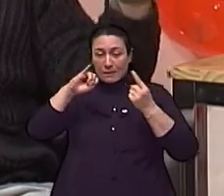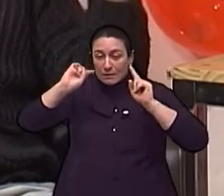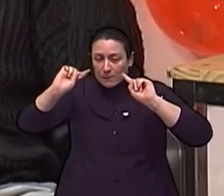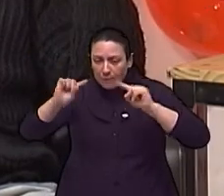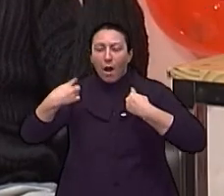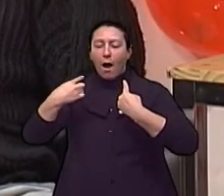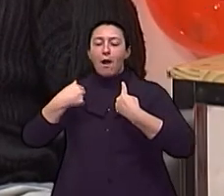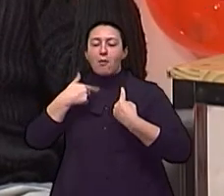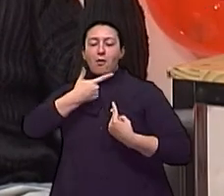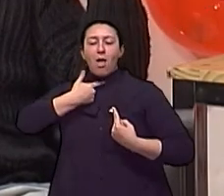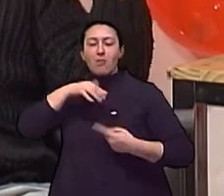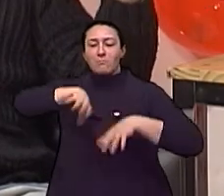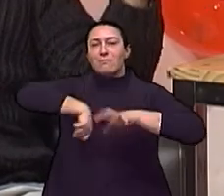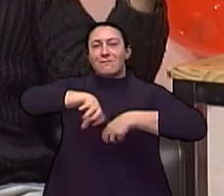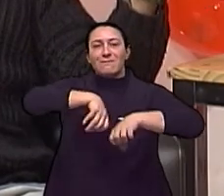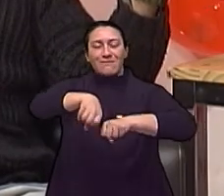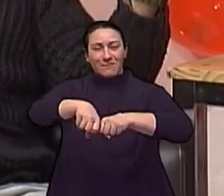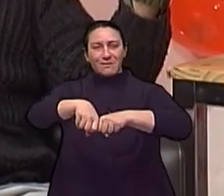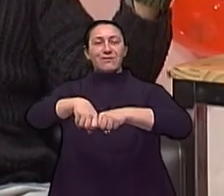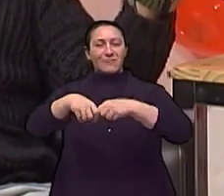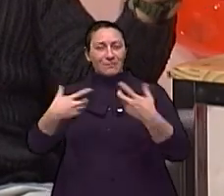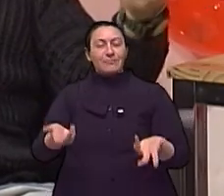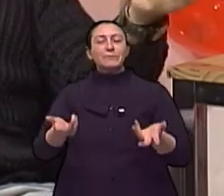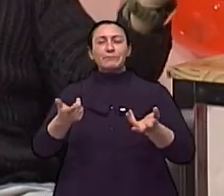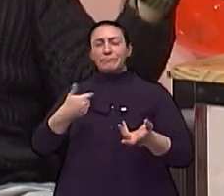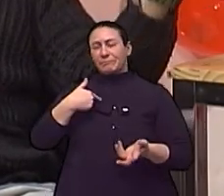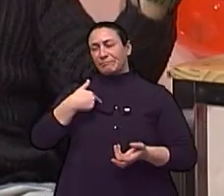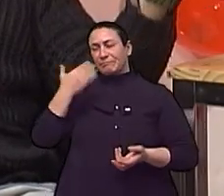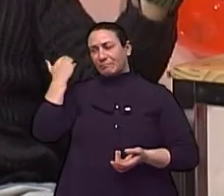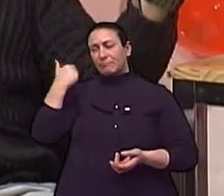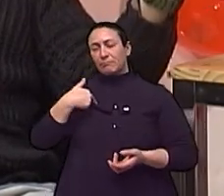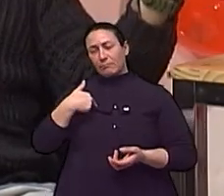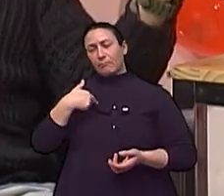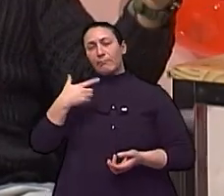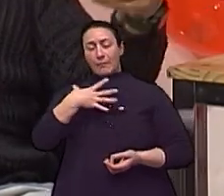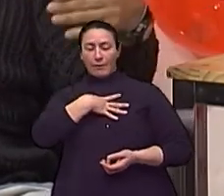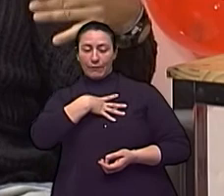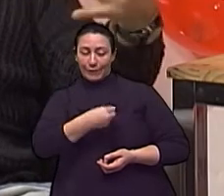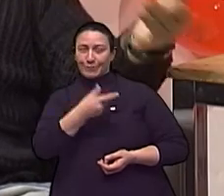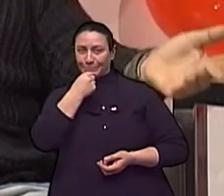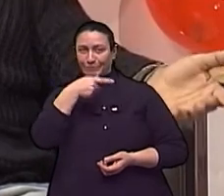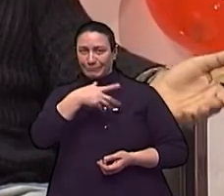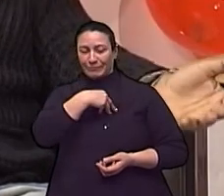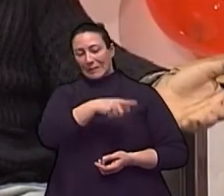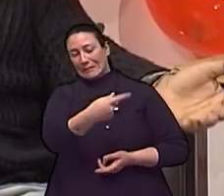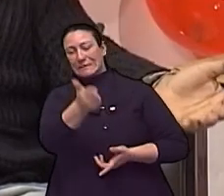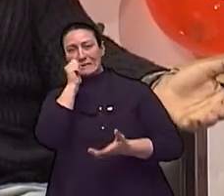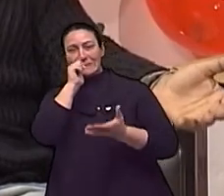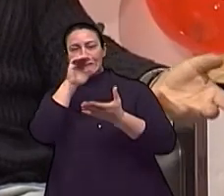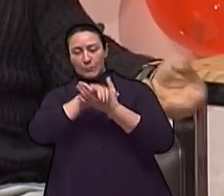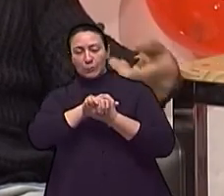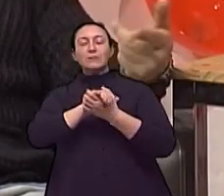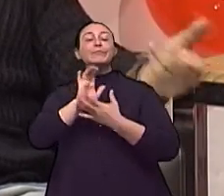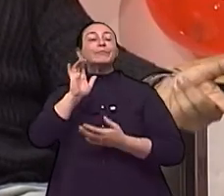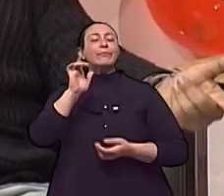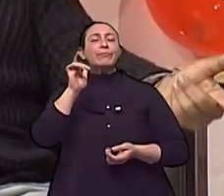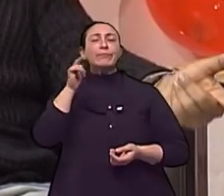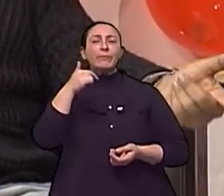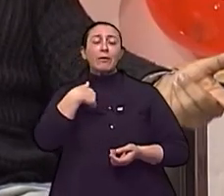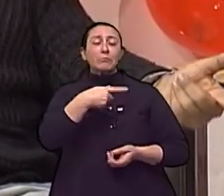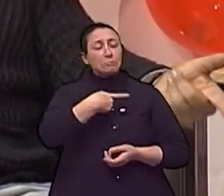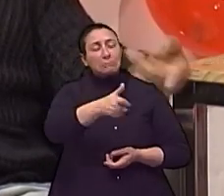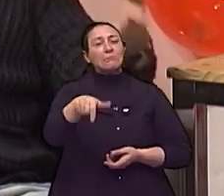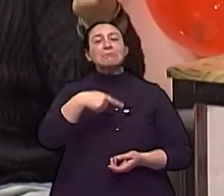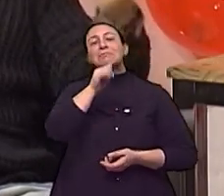Eu particularmente agora eu tive a oportunidade com meu filho com a minha nora fazer uma coisa que é muito tempo não fazer Isabel fazer uma